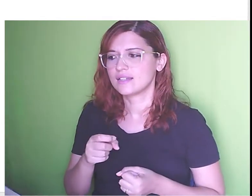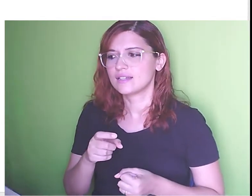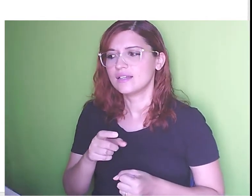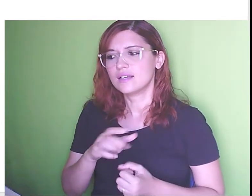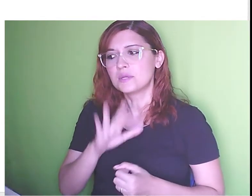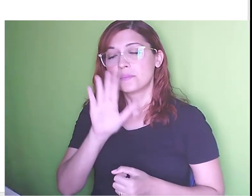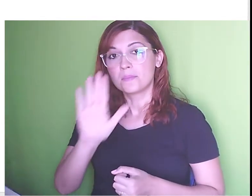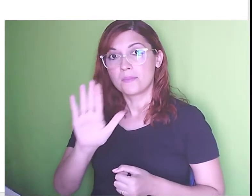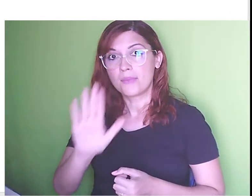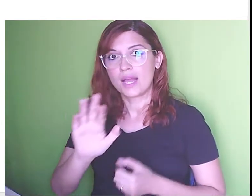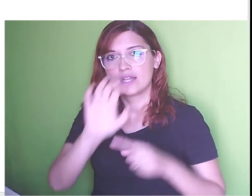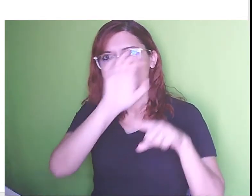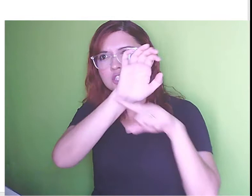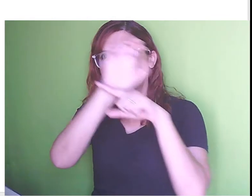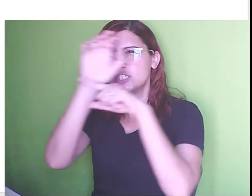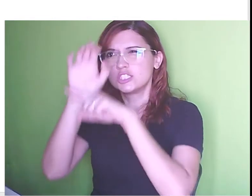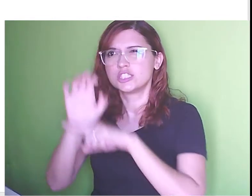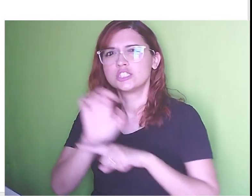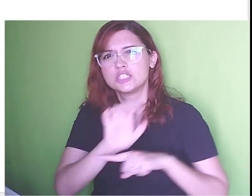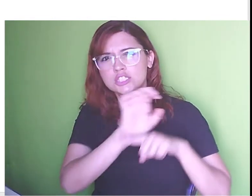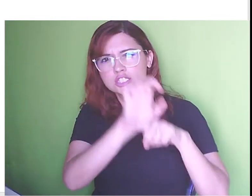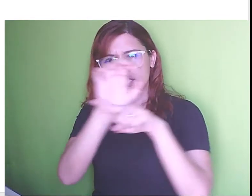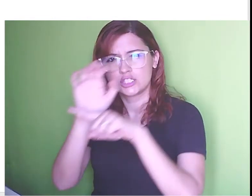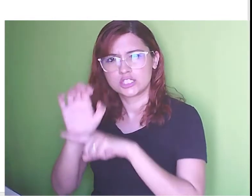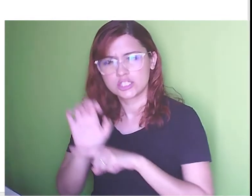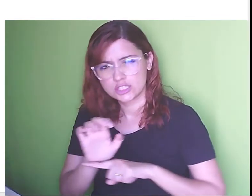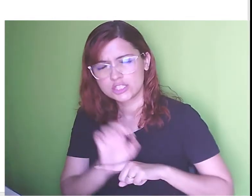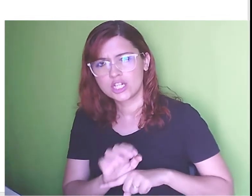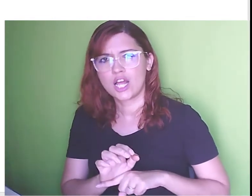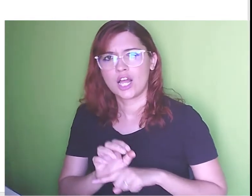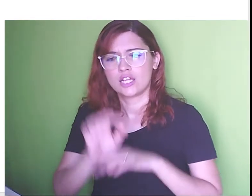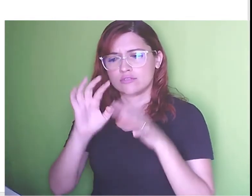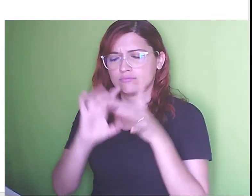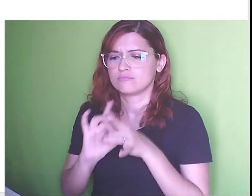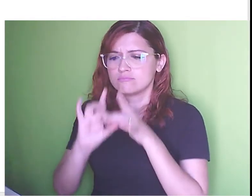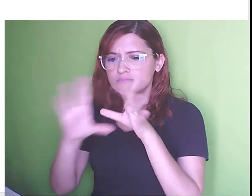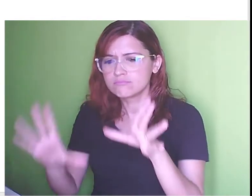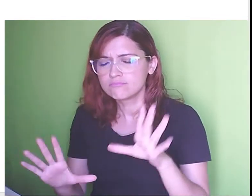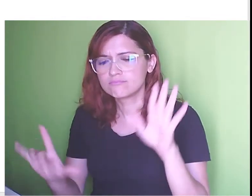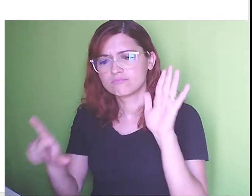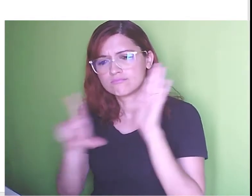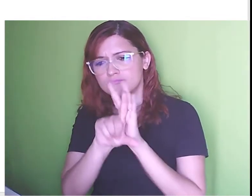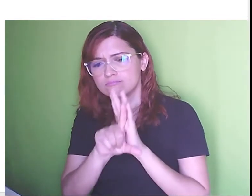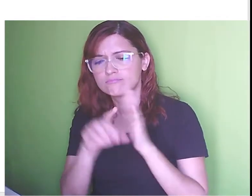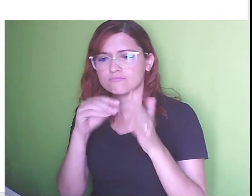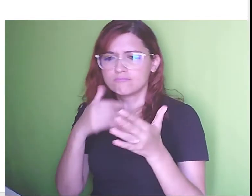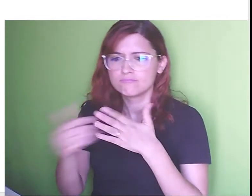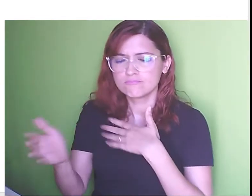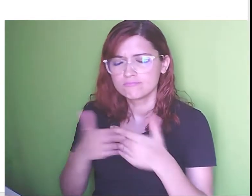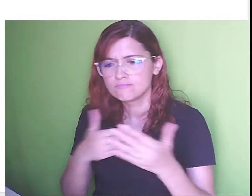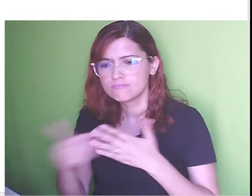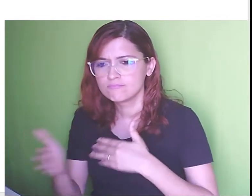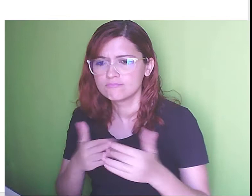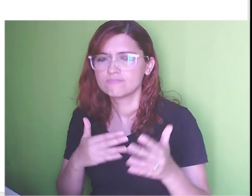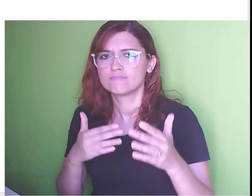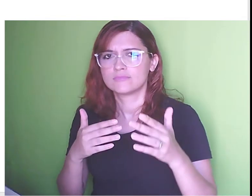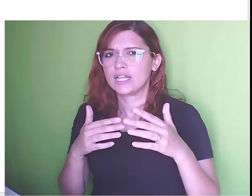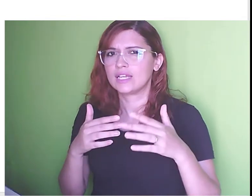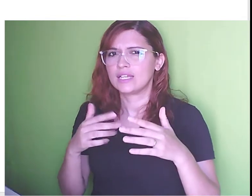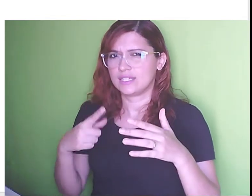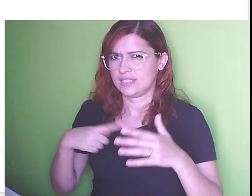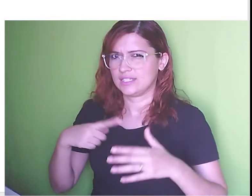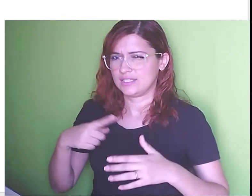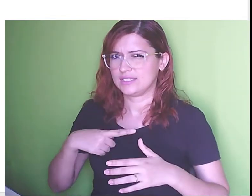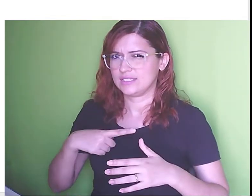Então, apesar de aderir ao federalismo, né, ter essa divisão de estados, mas esses estados